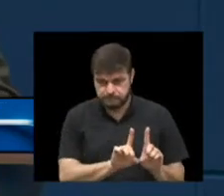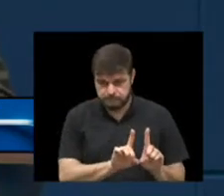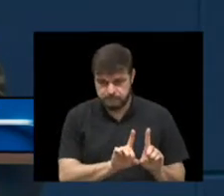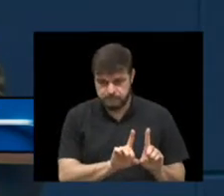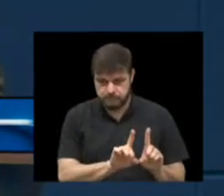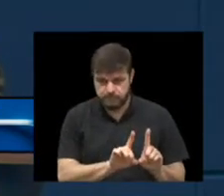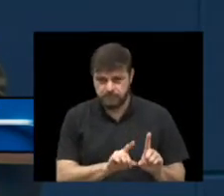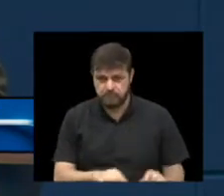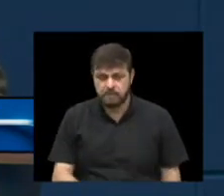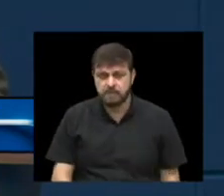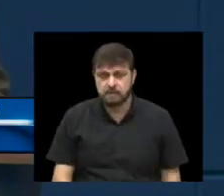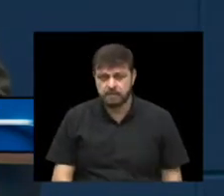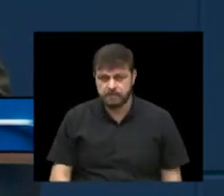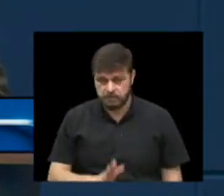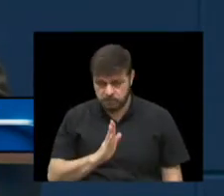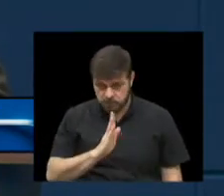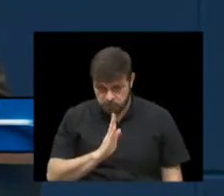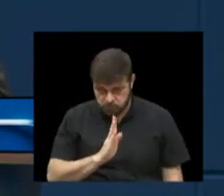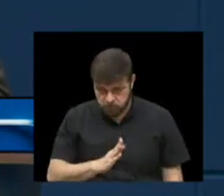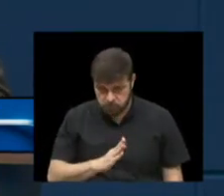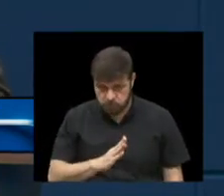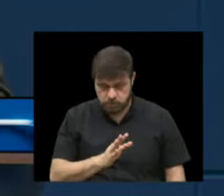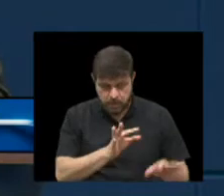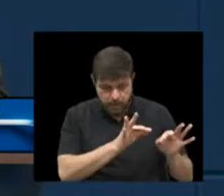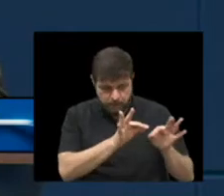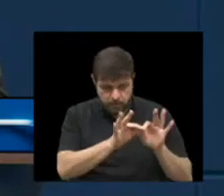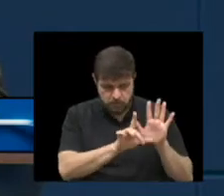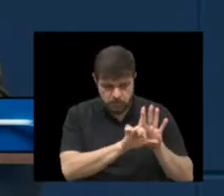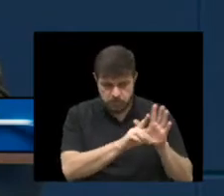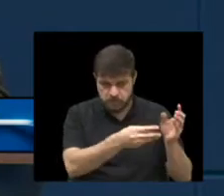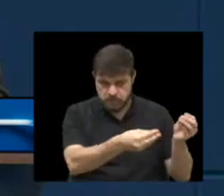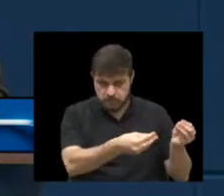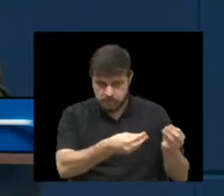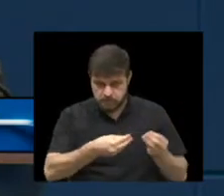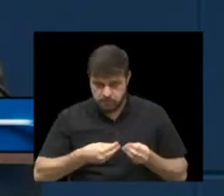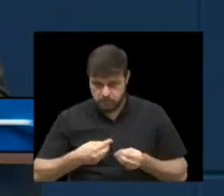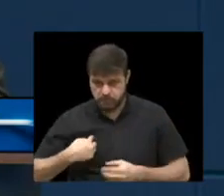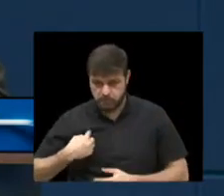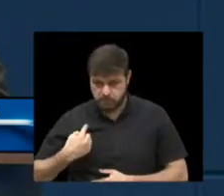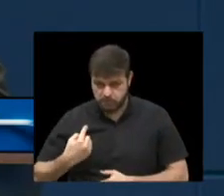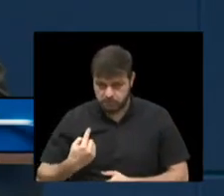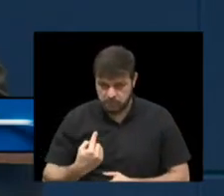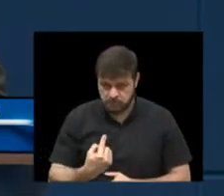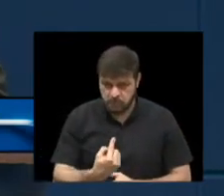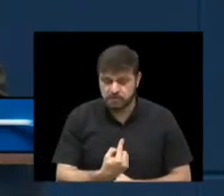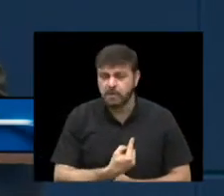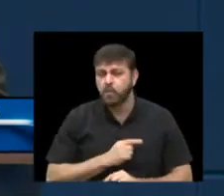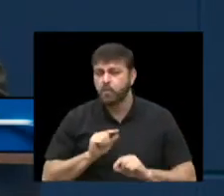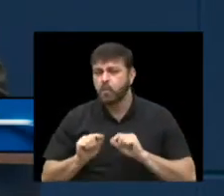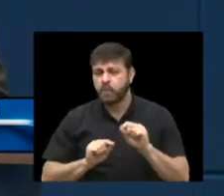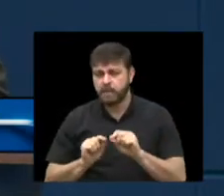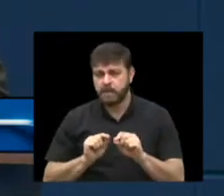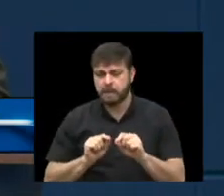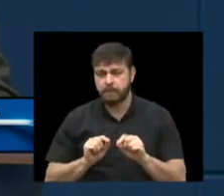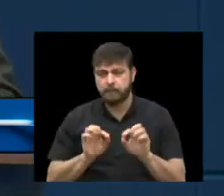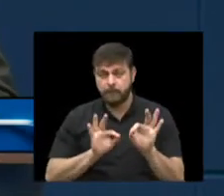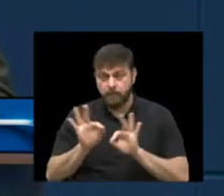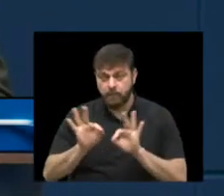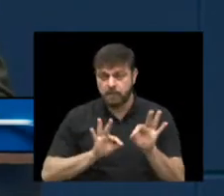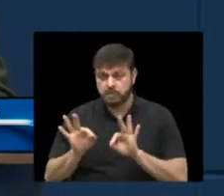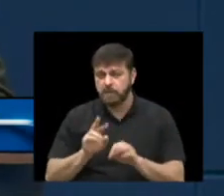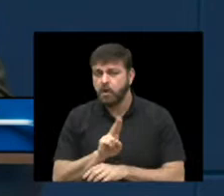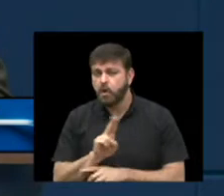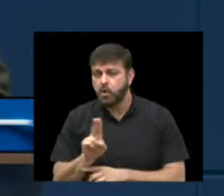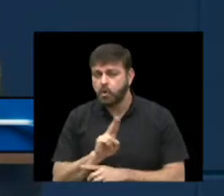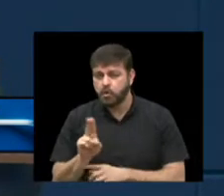está mandando para a nossa, já mandou para a nossa casa aqui um projeto de lei que chama Cultura de Paz. O que, que é